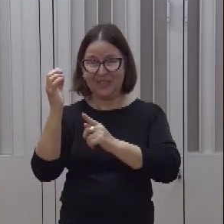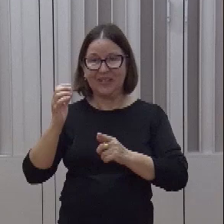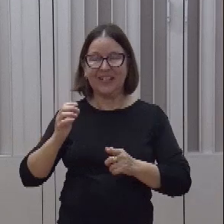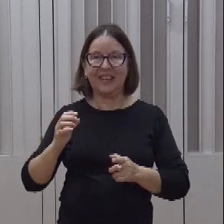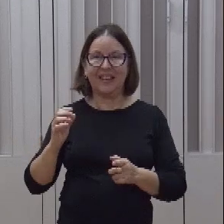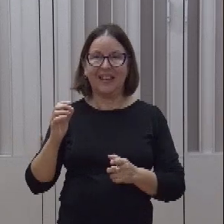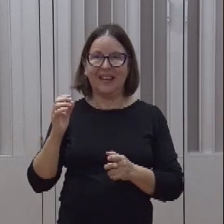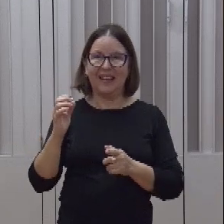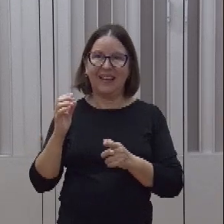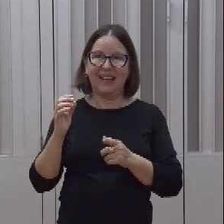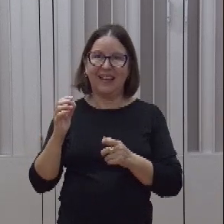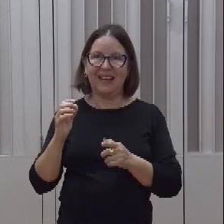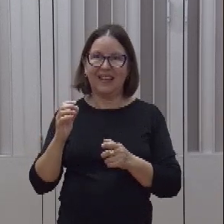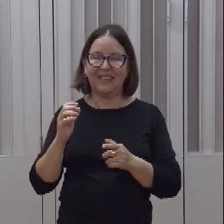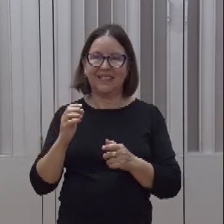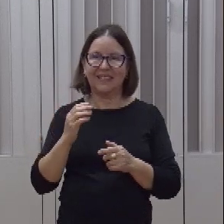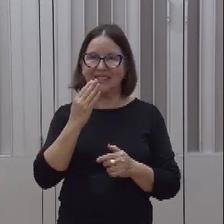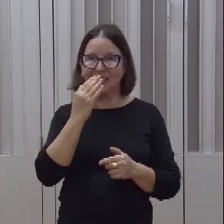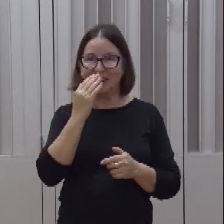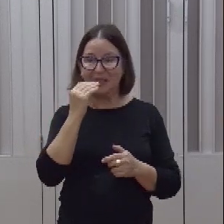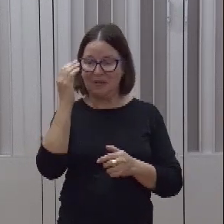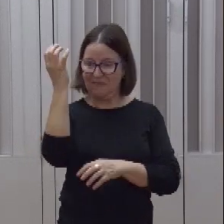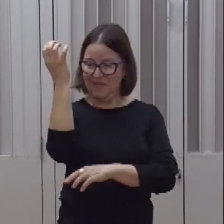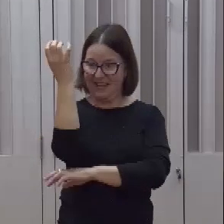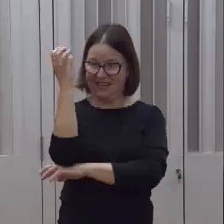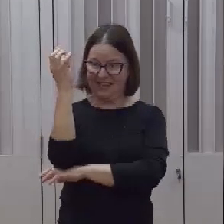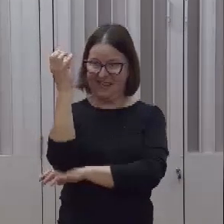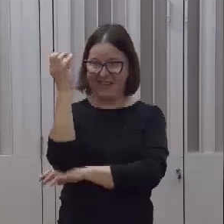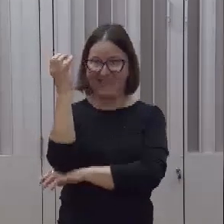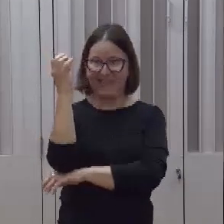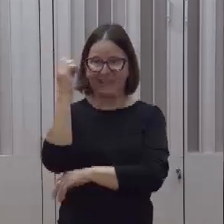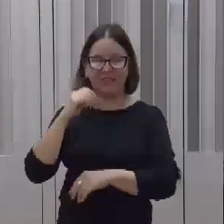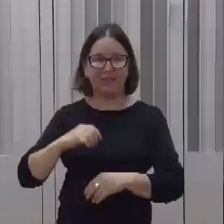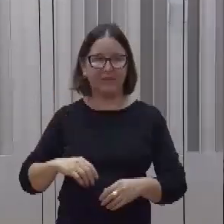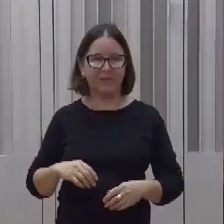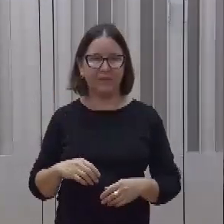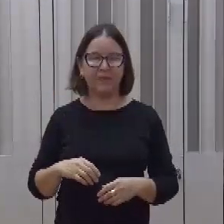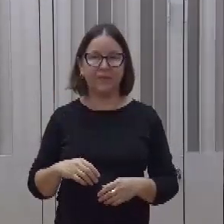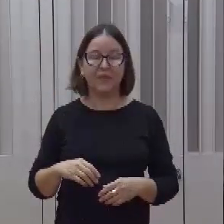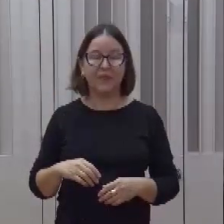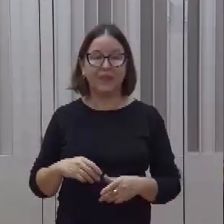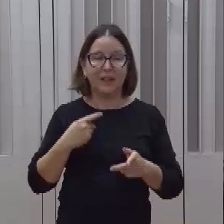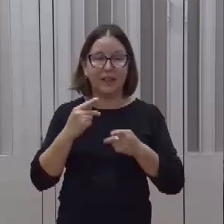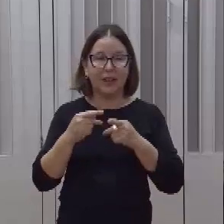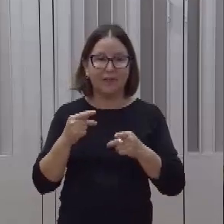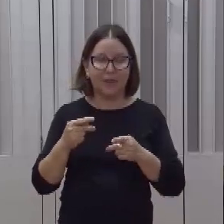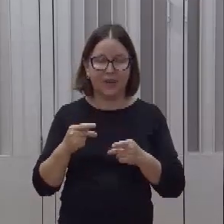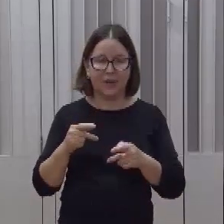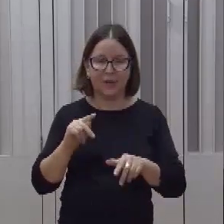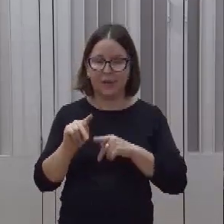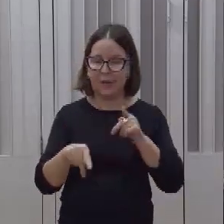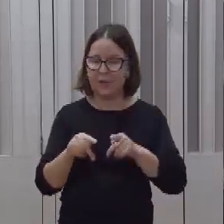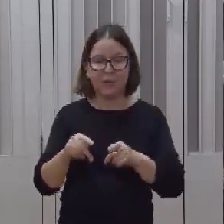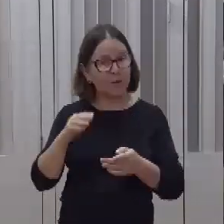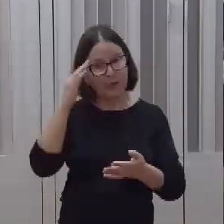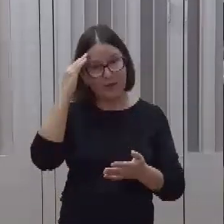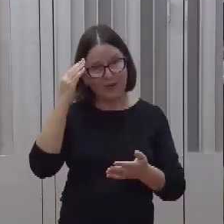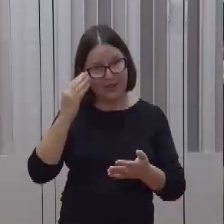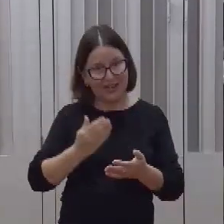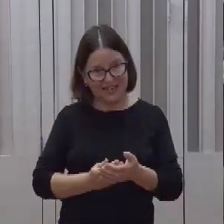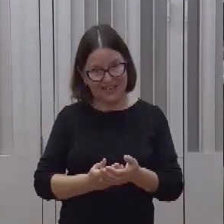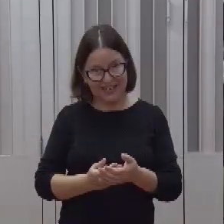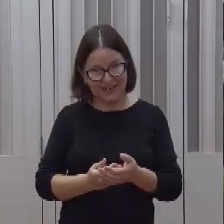falando dos gentios que foram enxertados e que ele cortou o ramo da oliveira e enxertou o povo